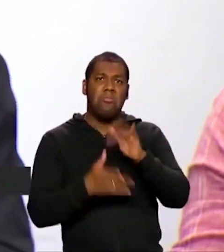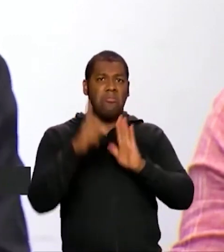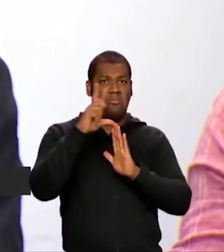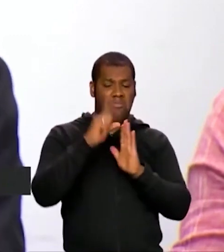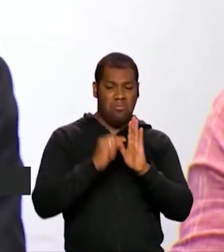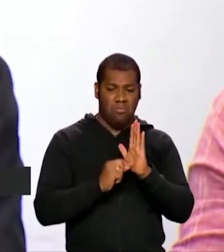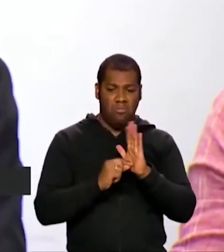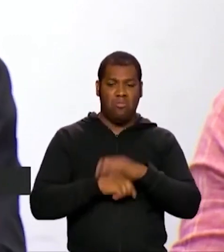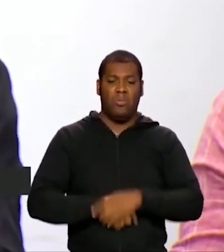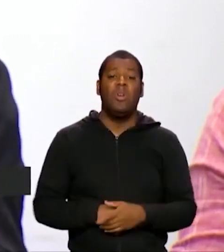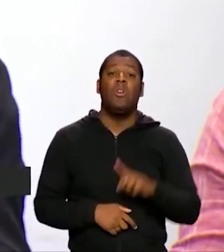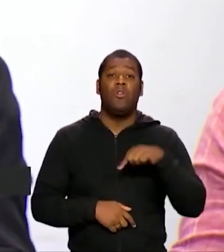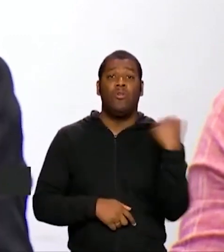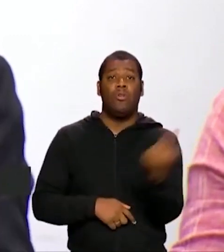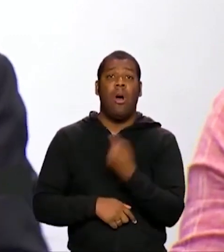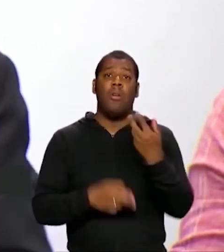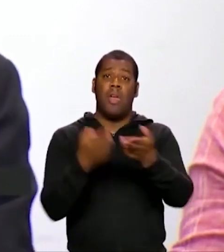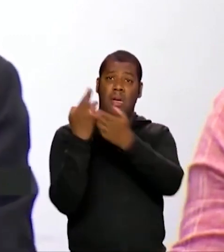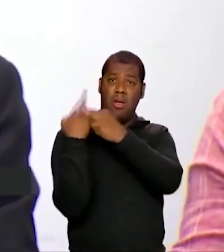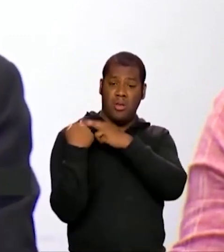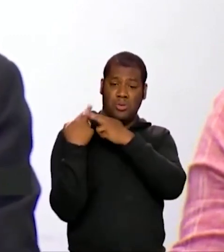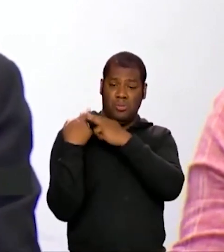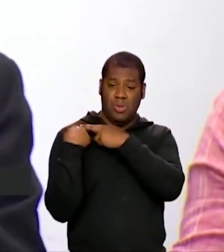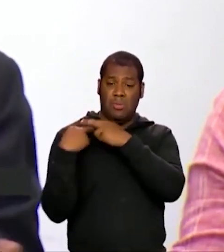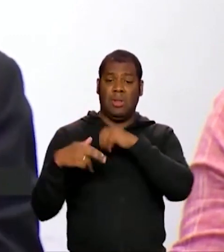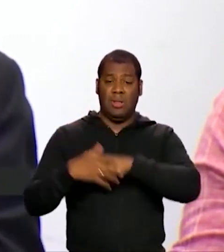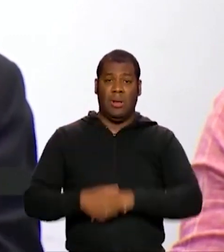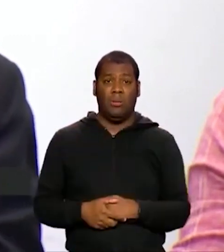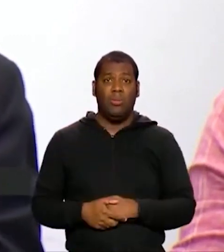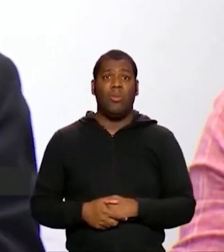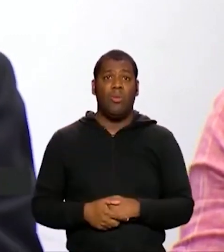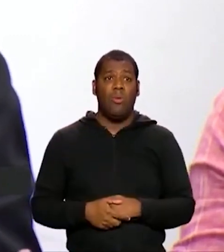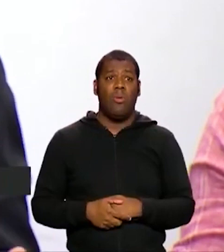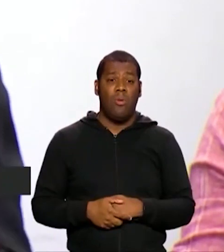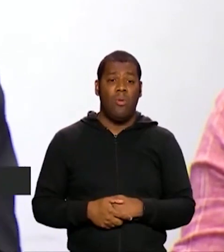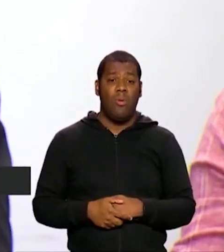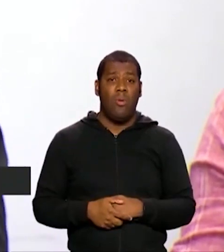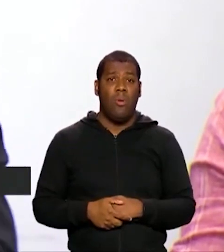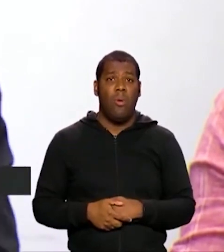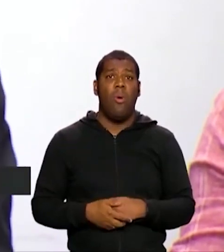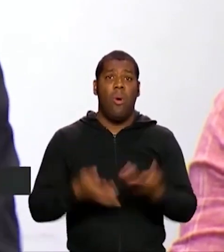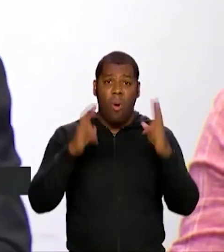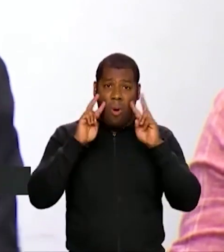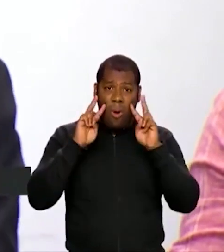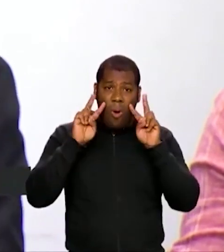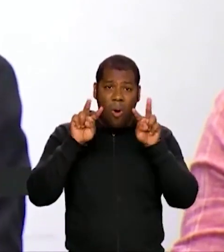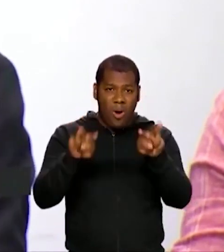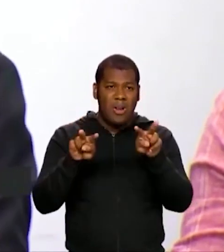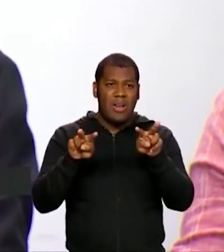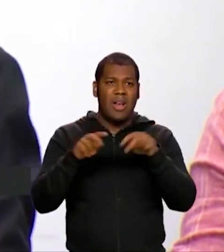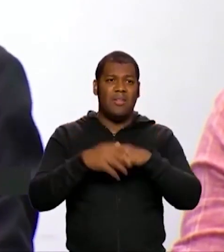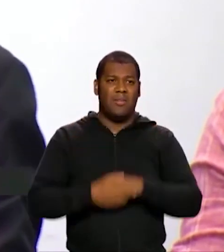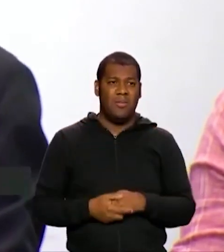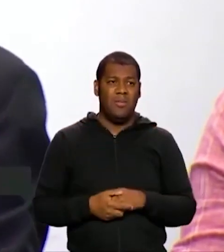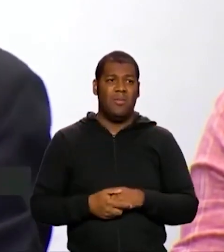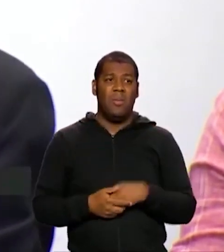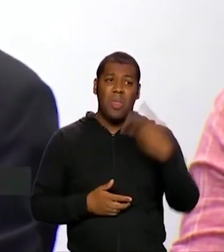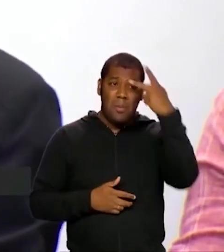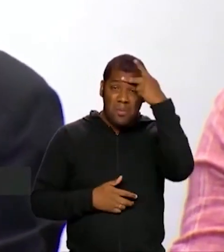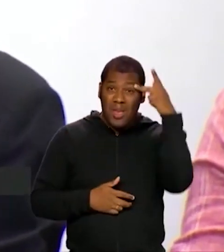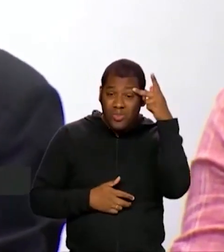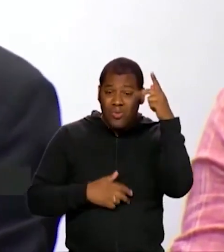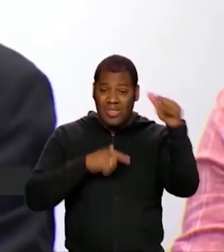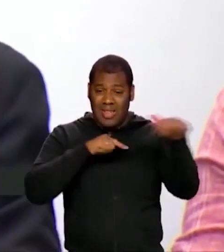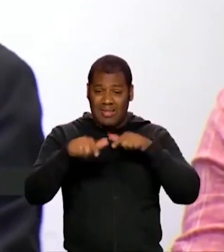nós temos a obrigação de olhar a que e a quem está a ser visto as novas